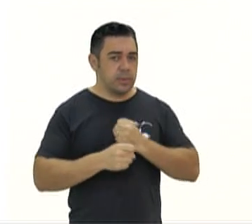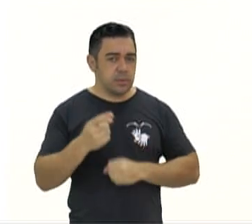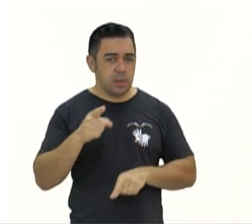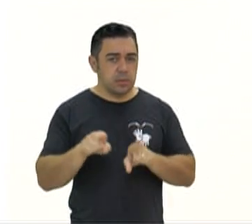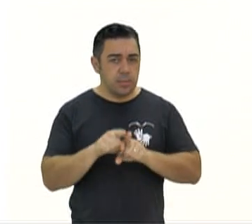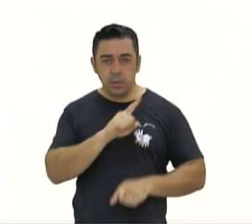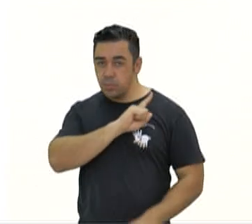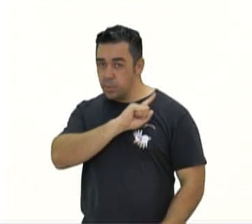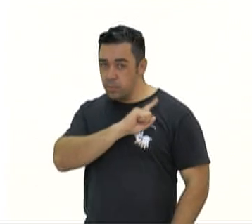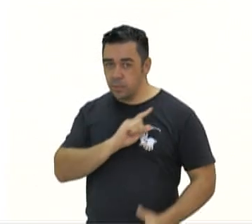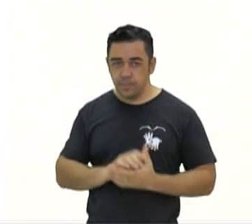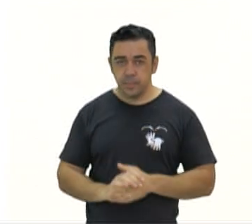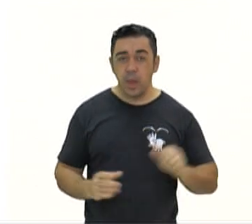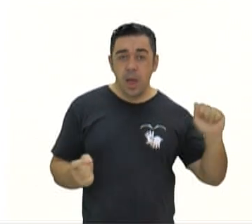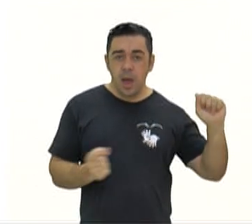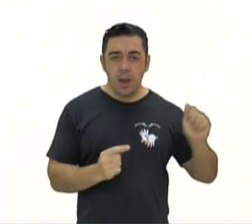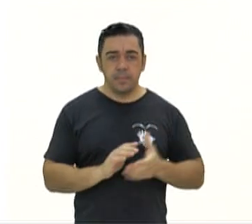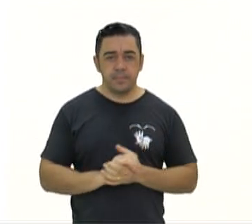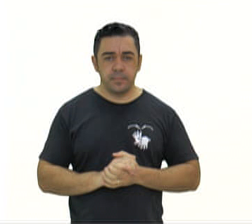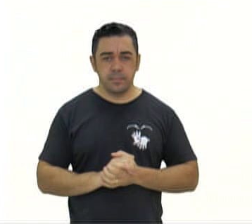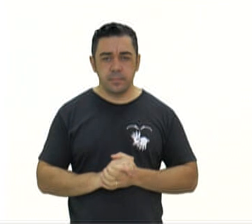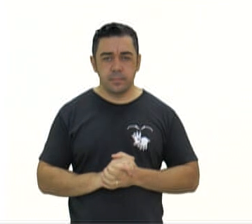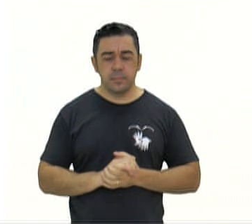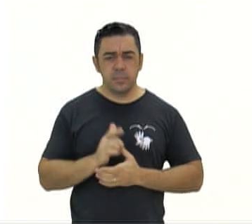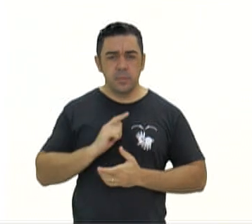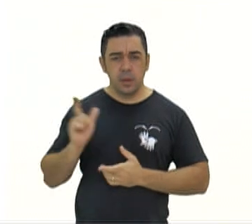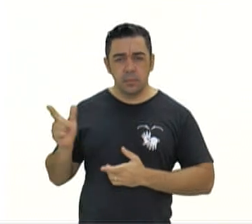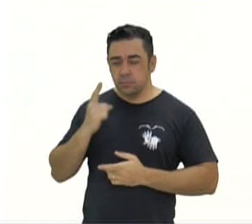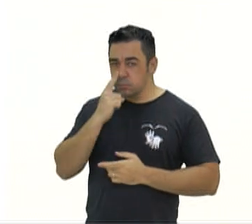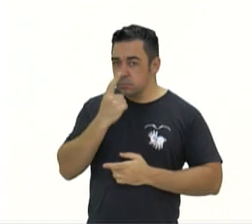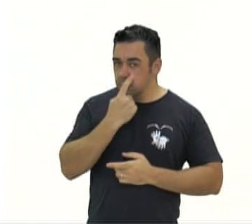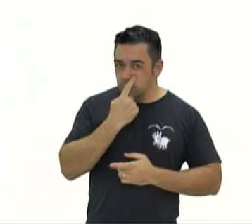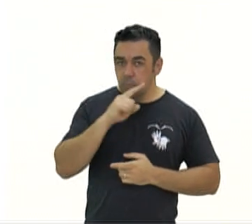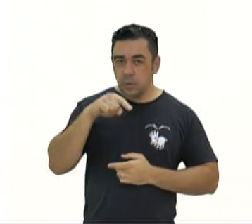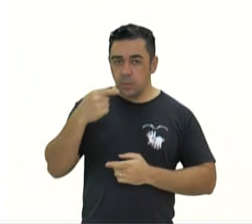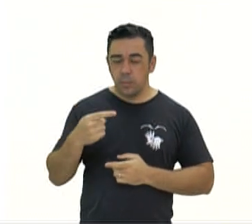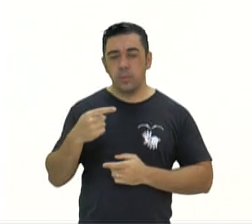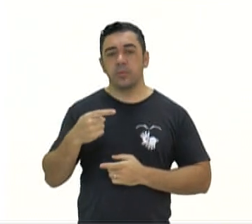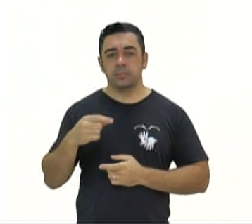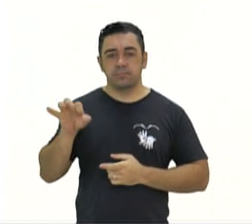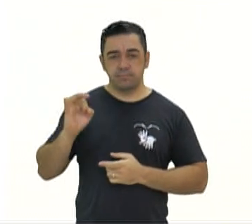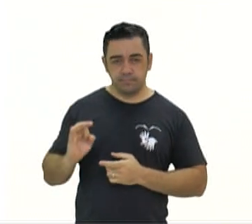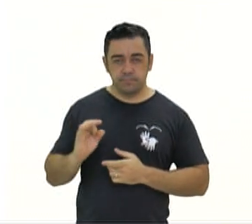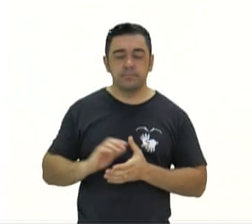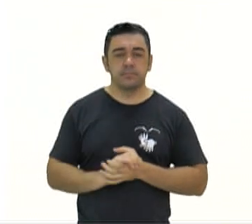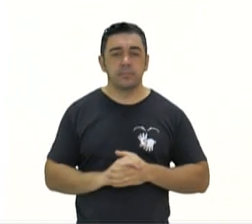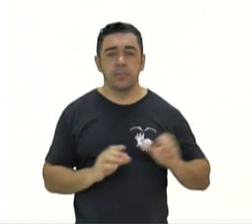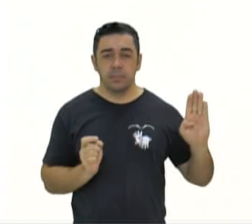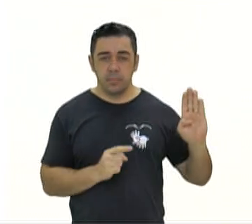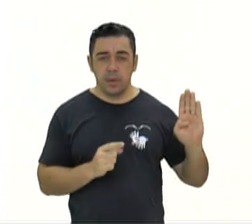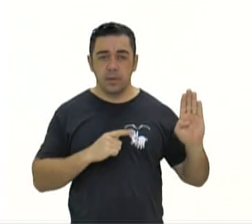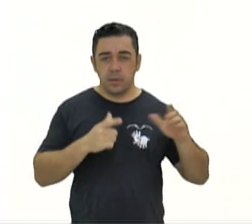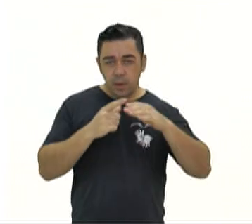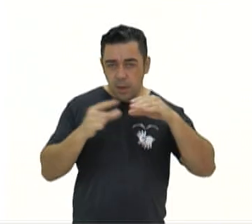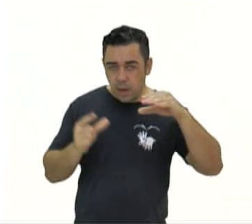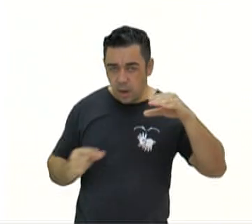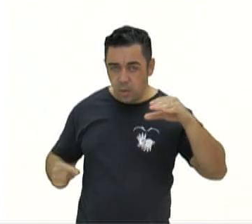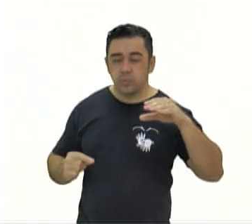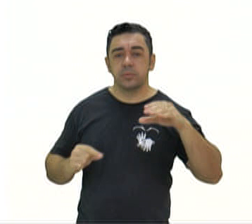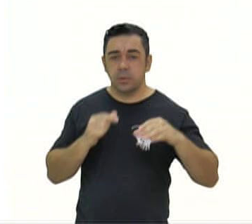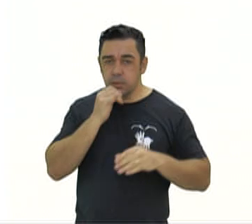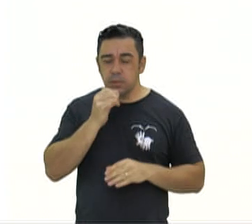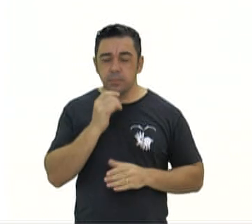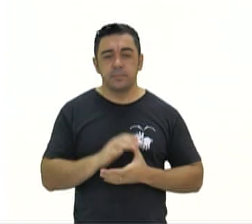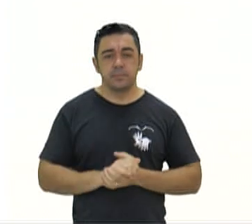vocês lembram. Letra A, fendas faringianas e cauda pós-anal. Letra B, cauda pós-anal e notocorda.